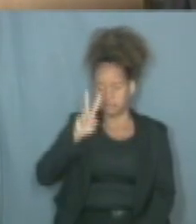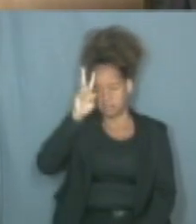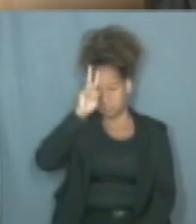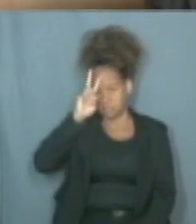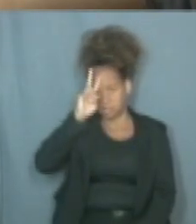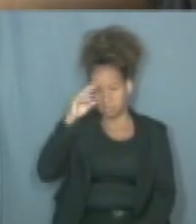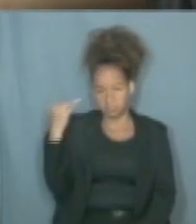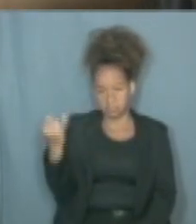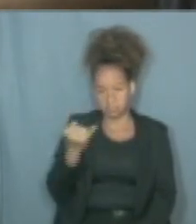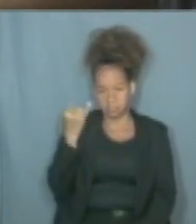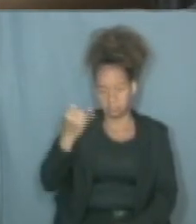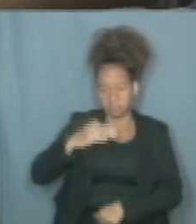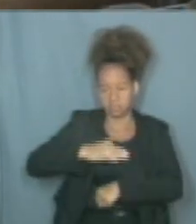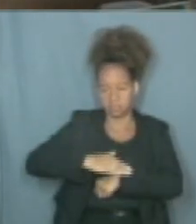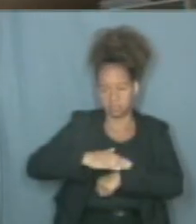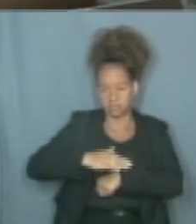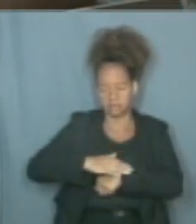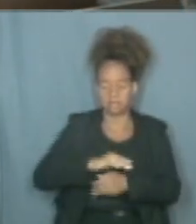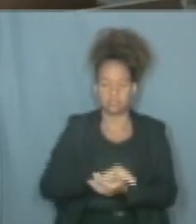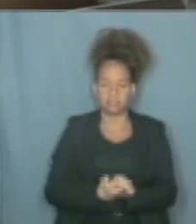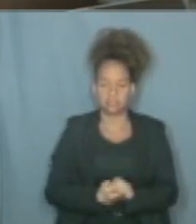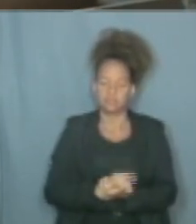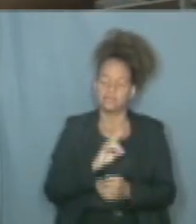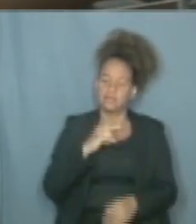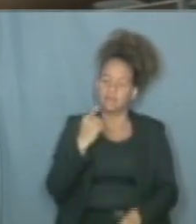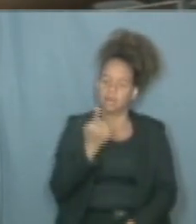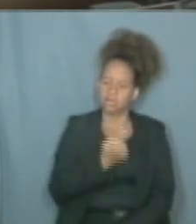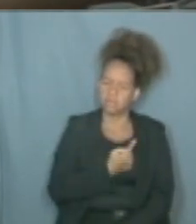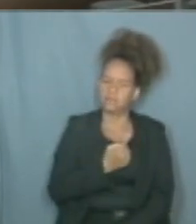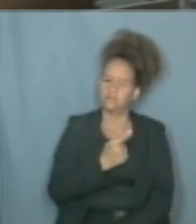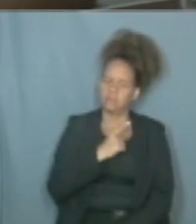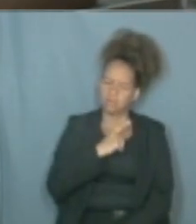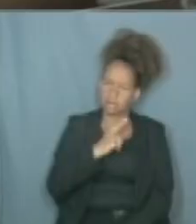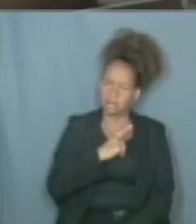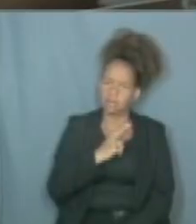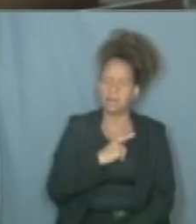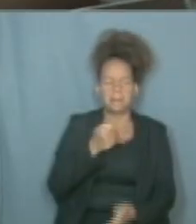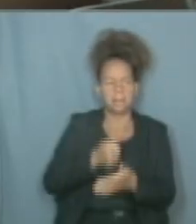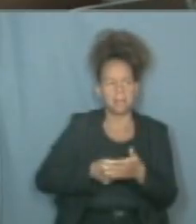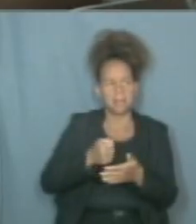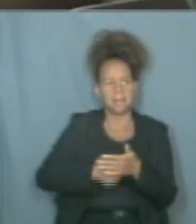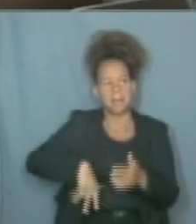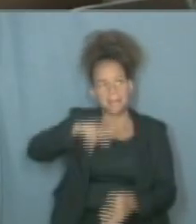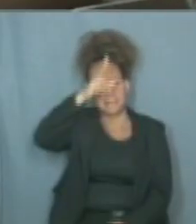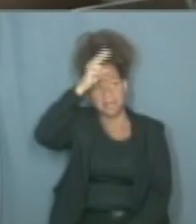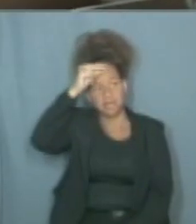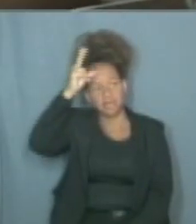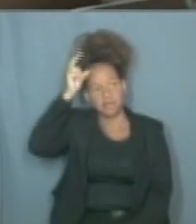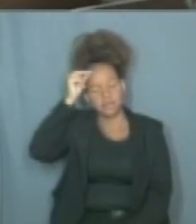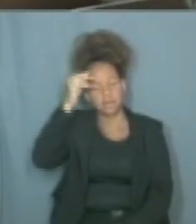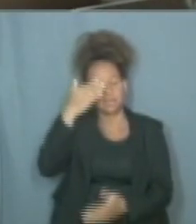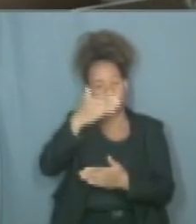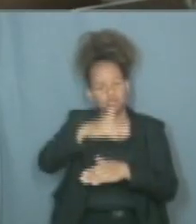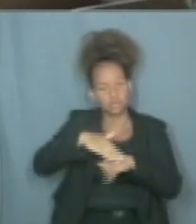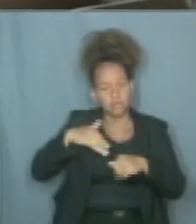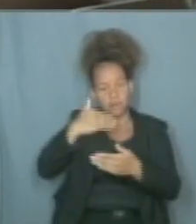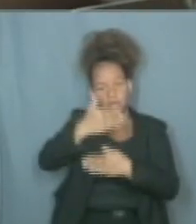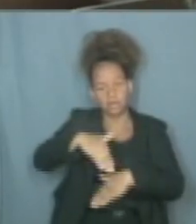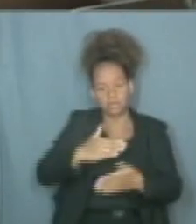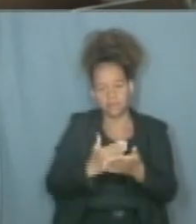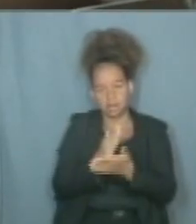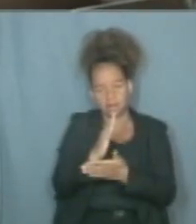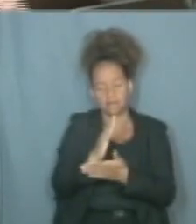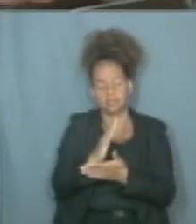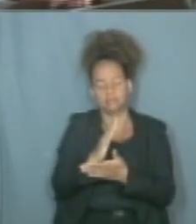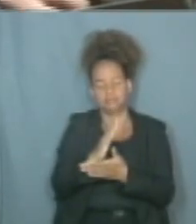sua fala nesse momento, né, que a gente possa pressionar a prefeitura para que chame os concursados. Sim. Mas o mais